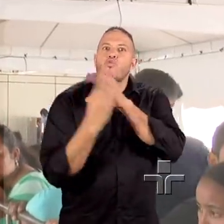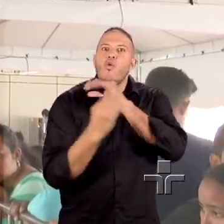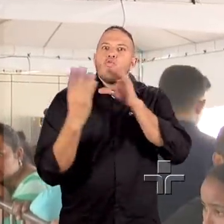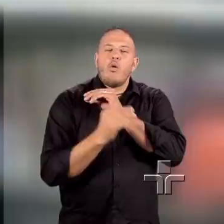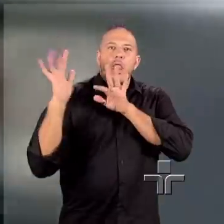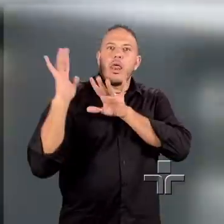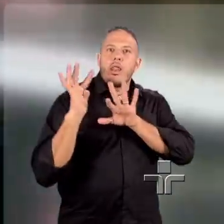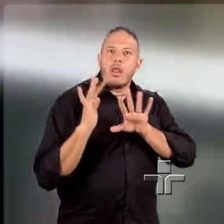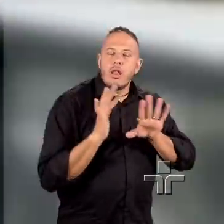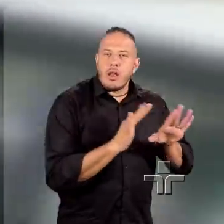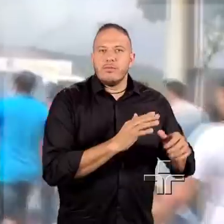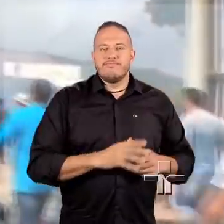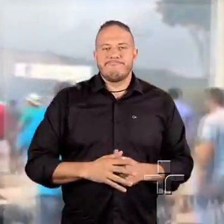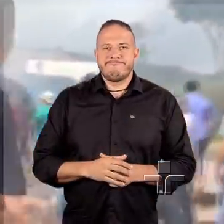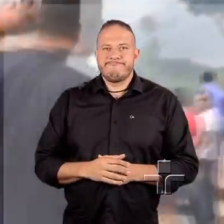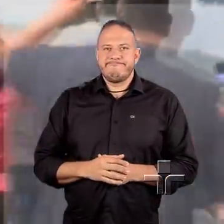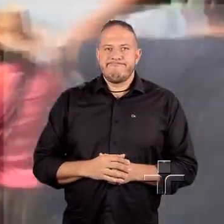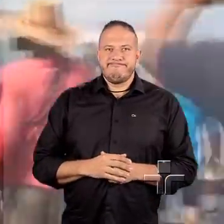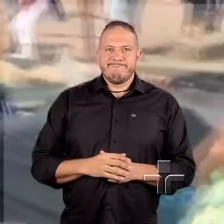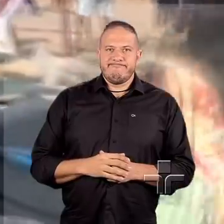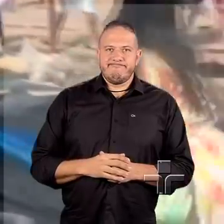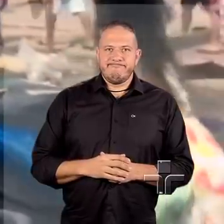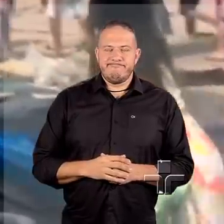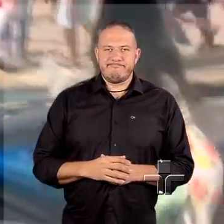sem fim.